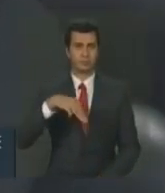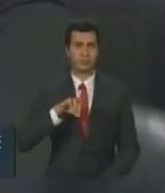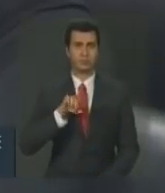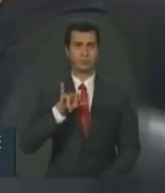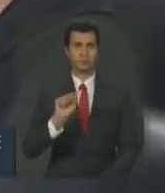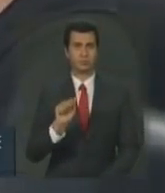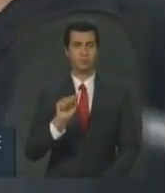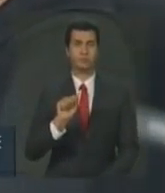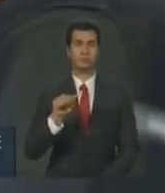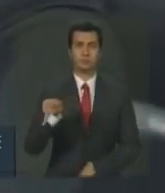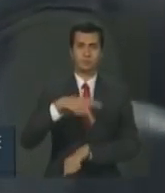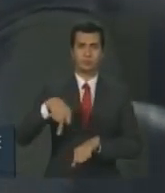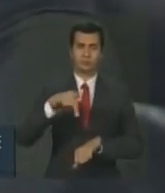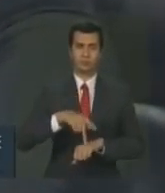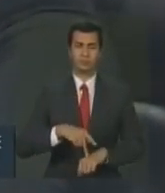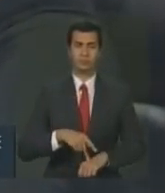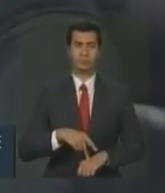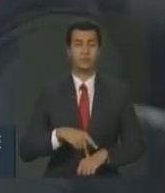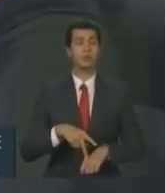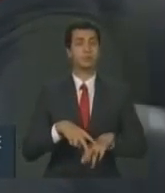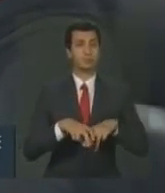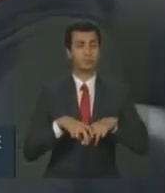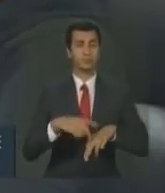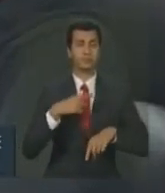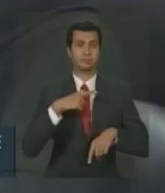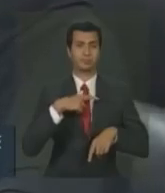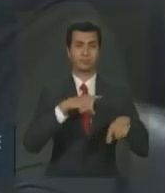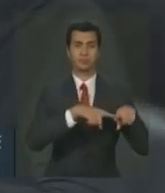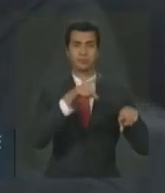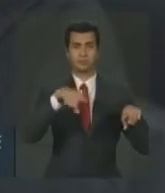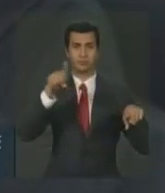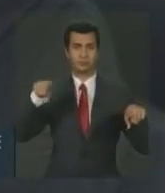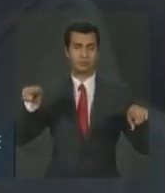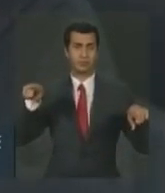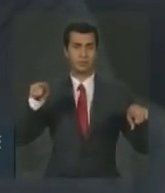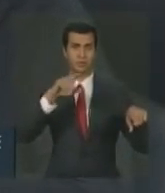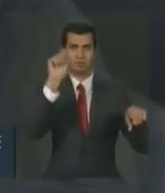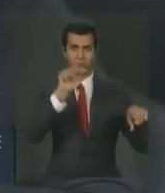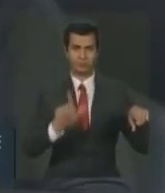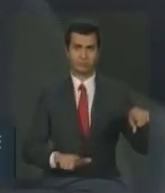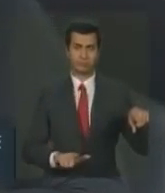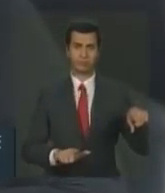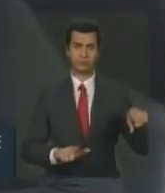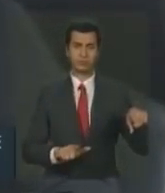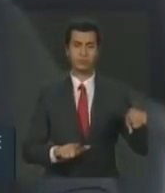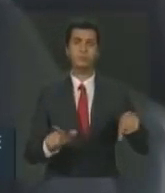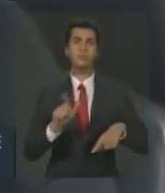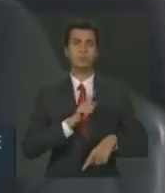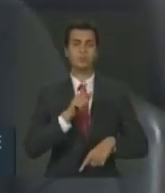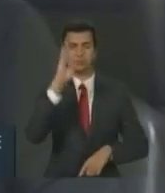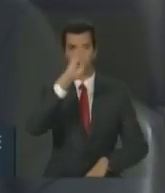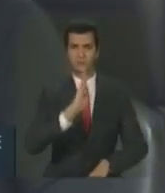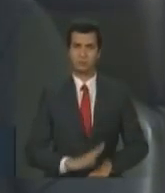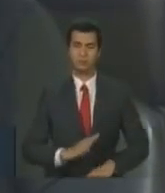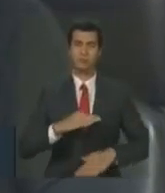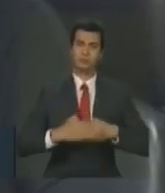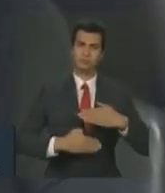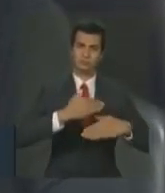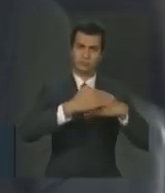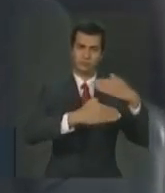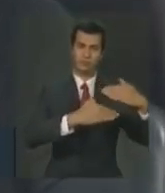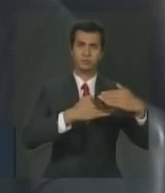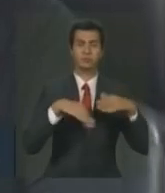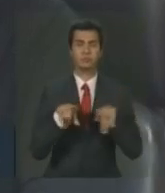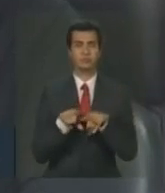187 países. Portanto, nessa linha azul, nós temos o crescimento do Brasil, e na